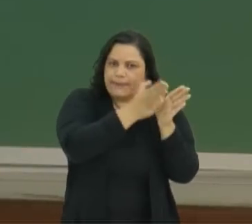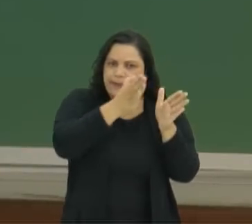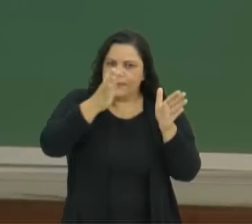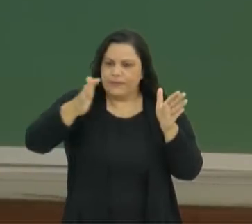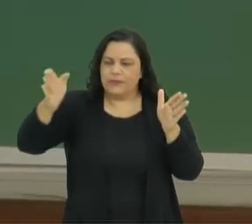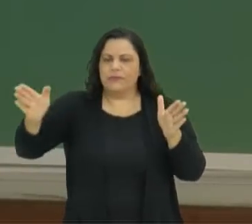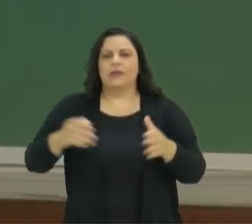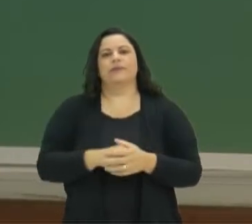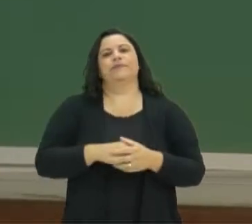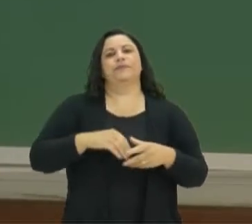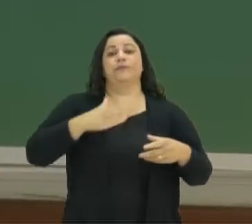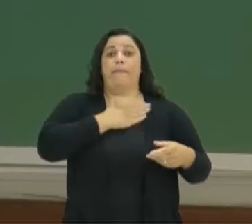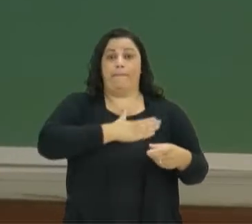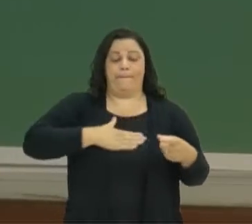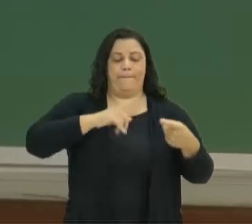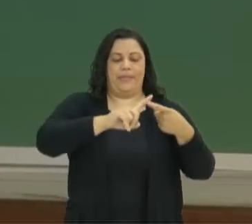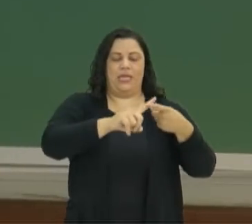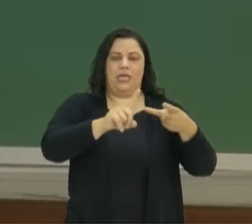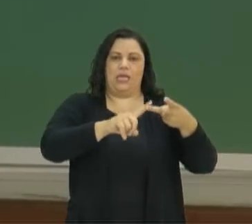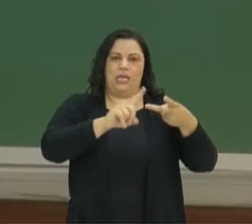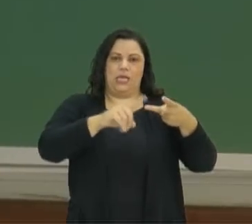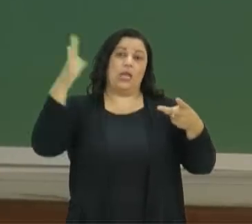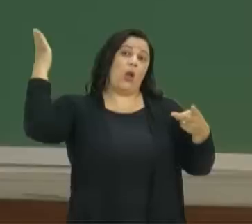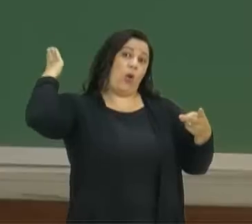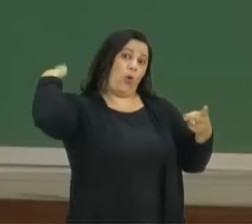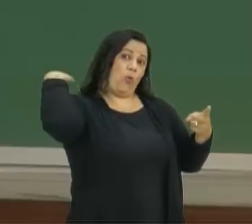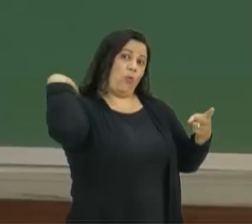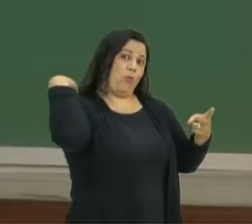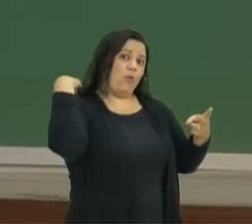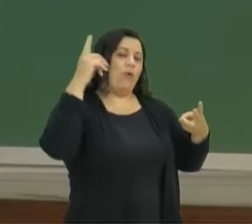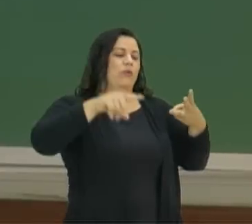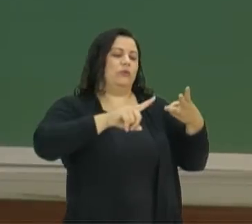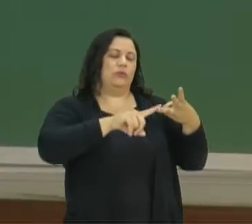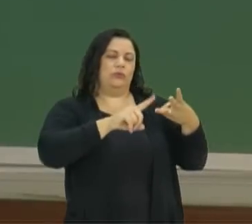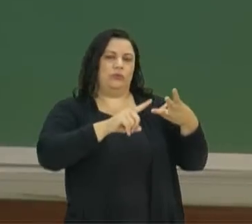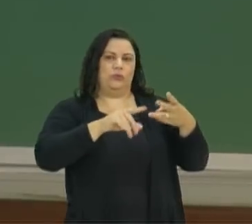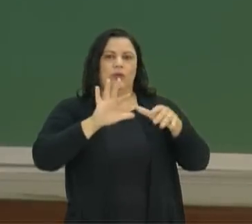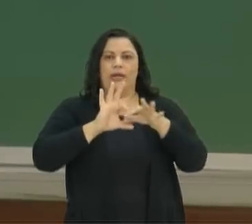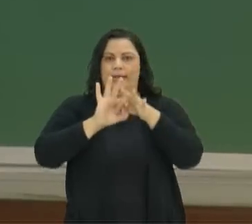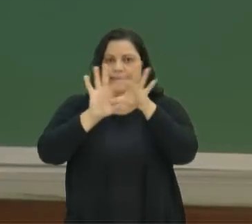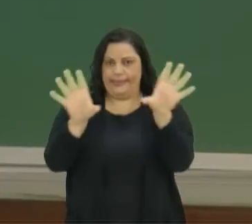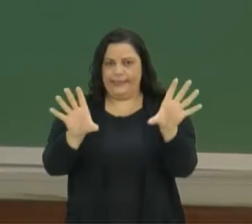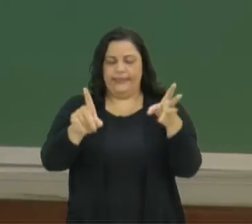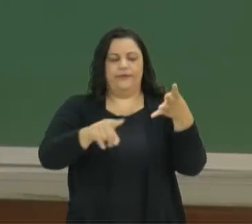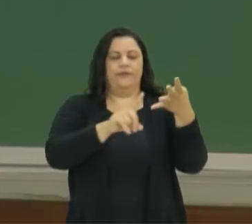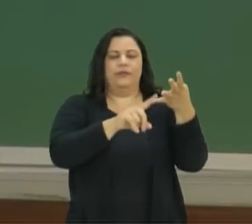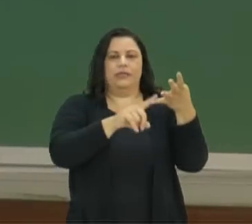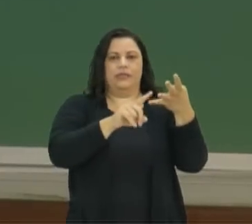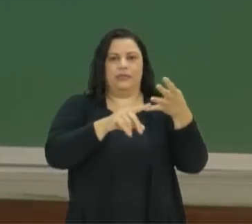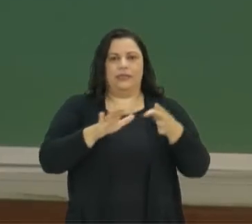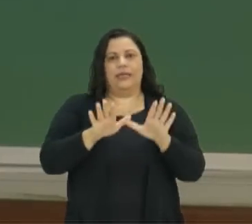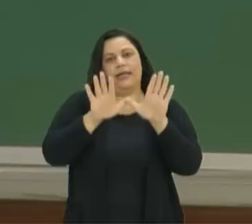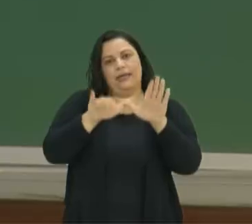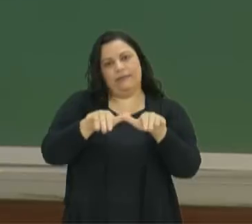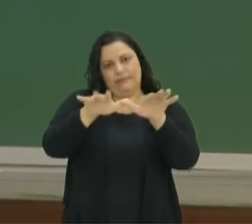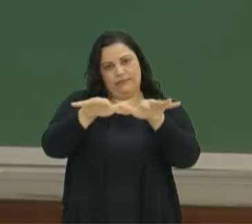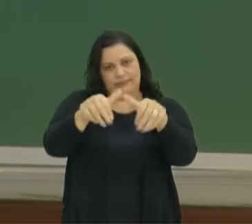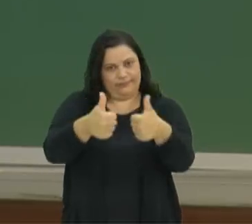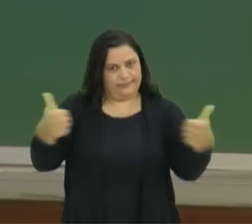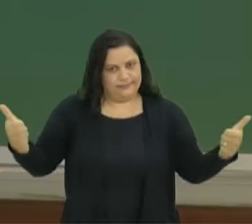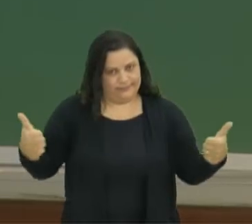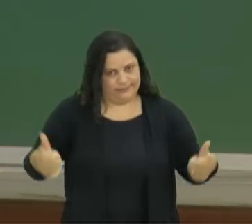vamos ter o peito, o costas, o crawl e no final, por último, o borboleta,